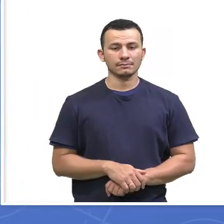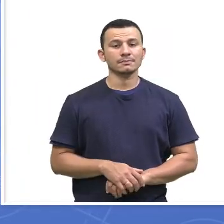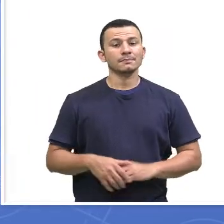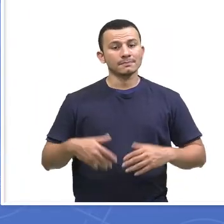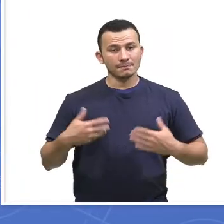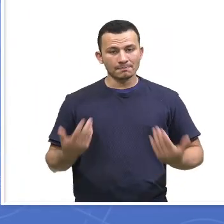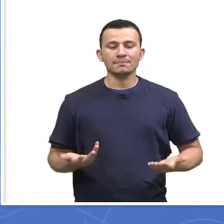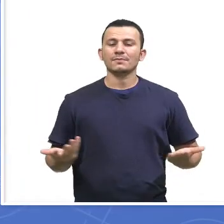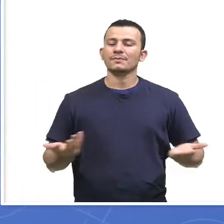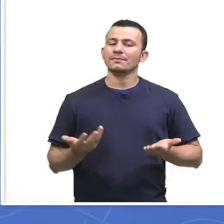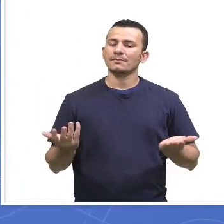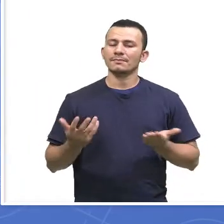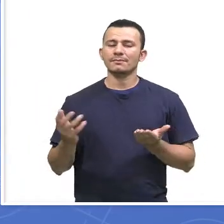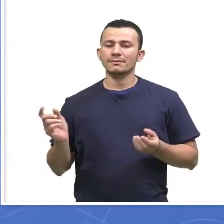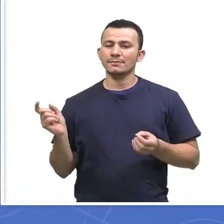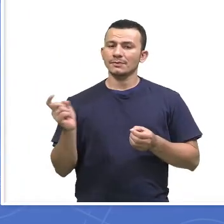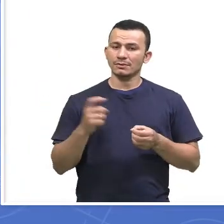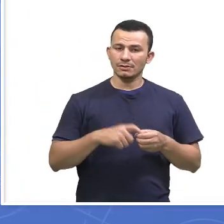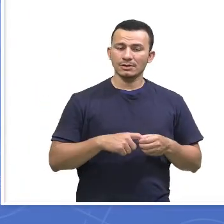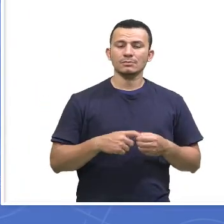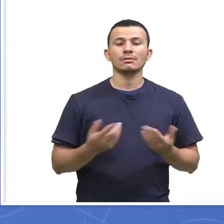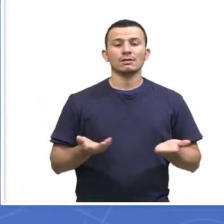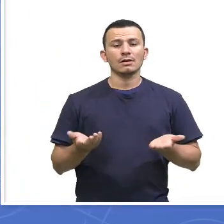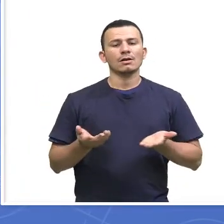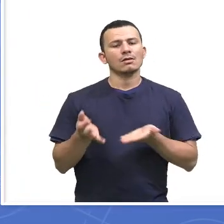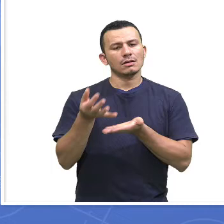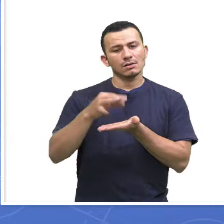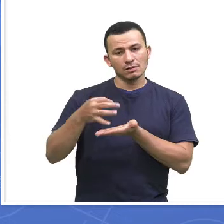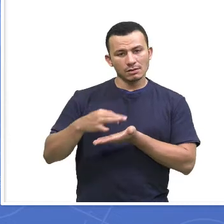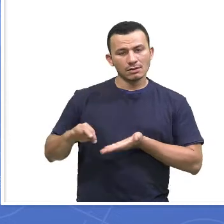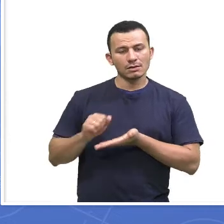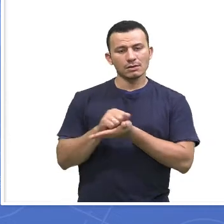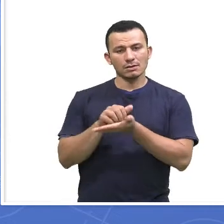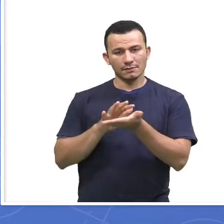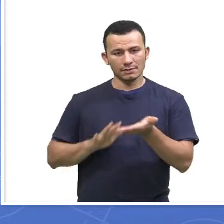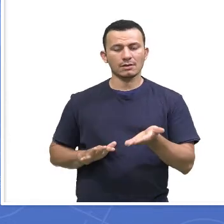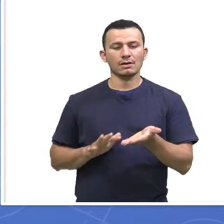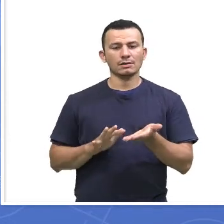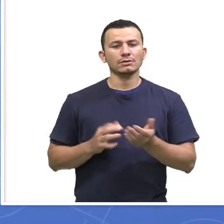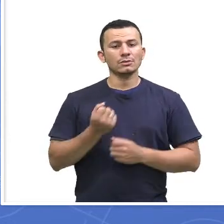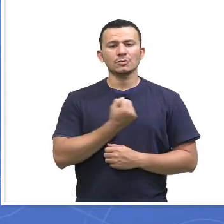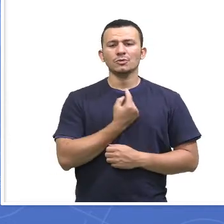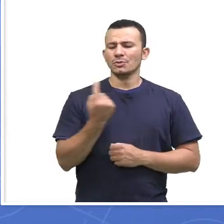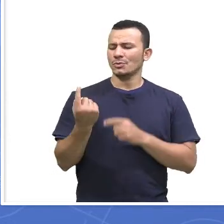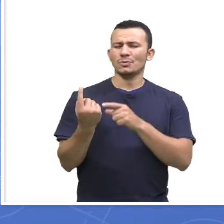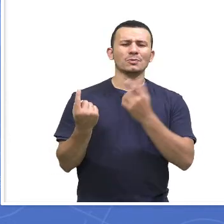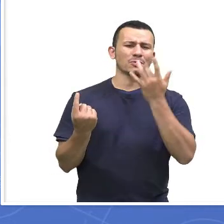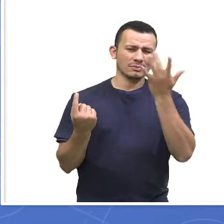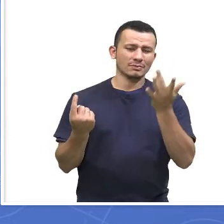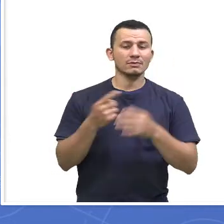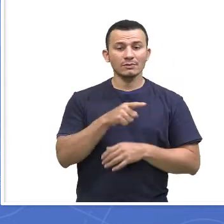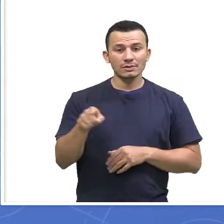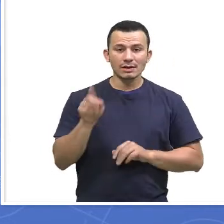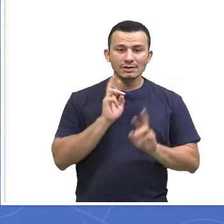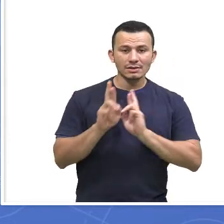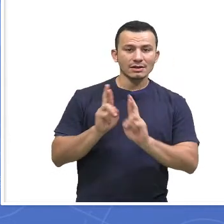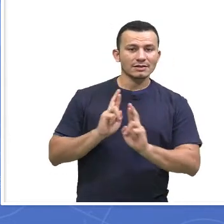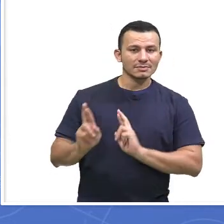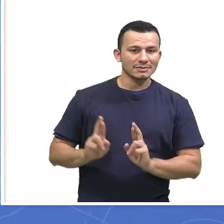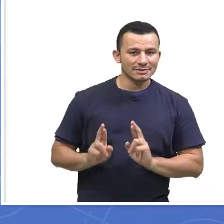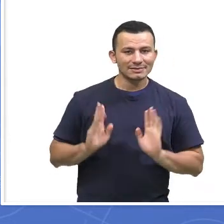Muito bem, voltando agora para o momento da correção dessa atividade. Nós estamos ainda na primeira questão, né? Vocês já fizeram aí,